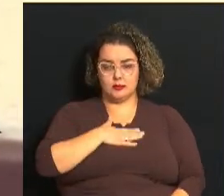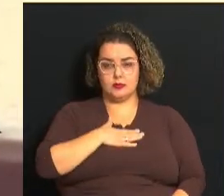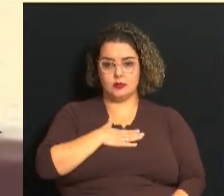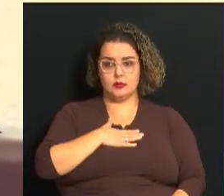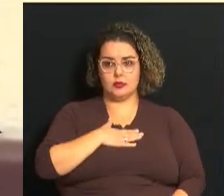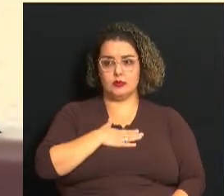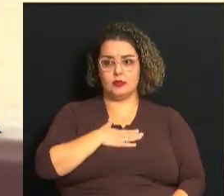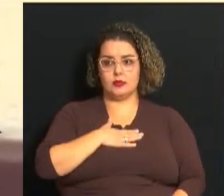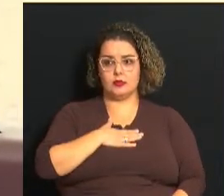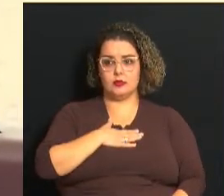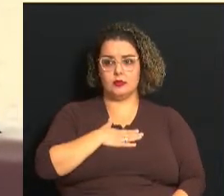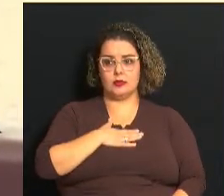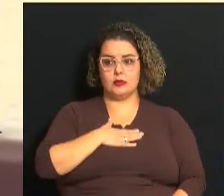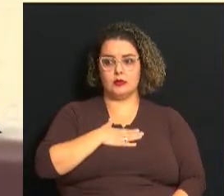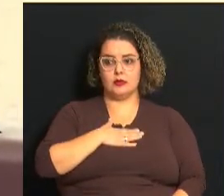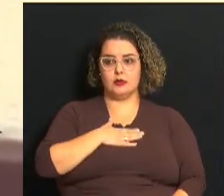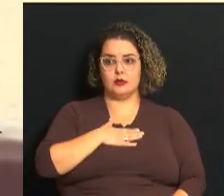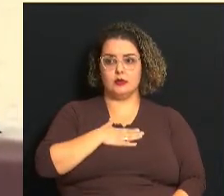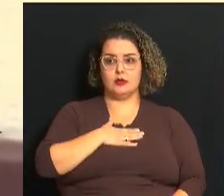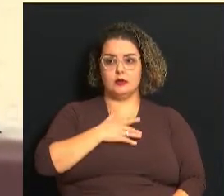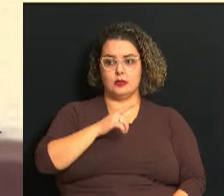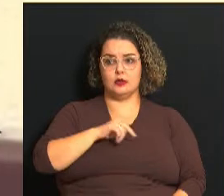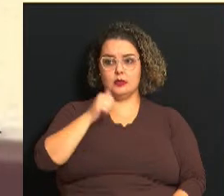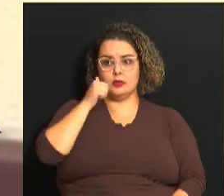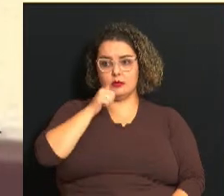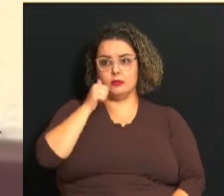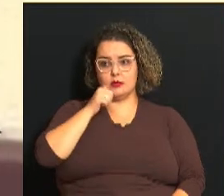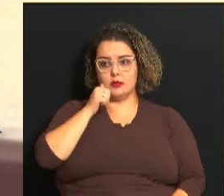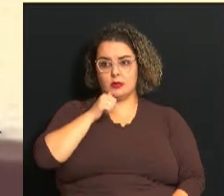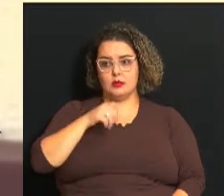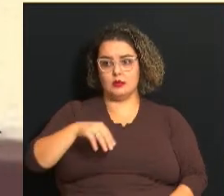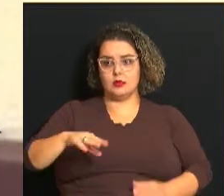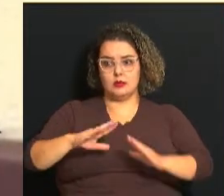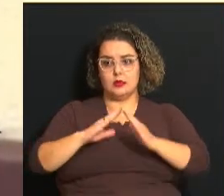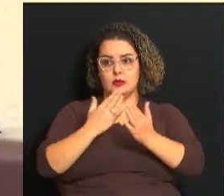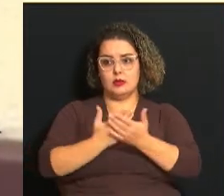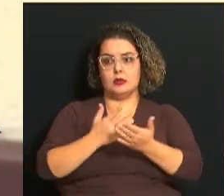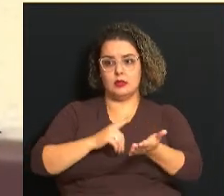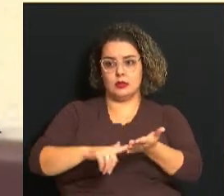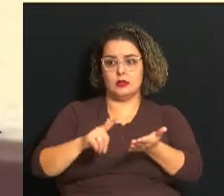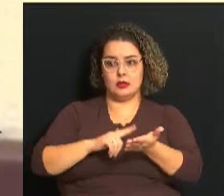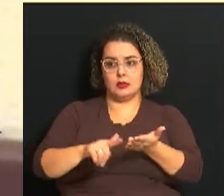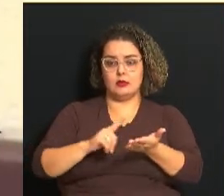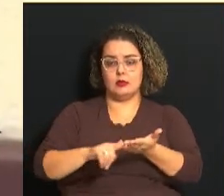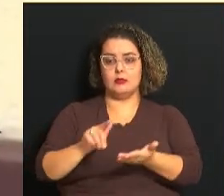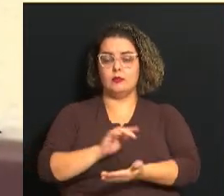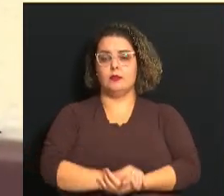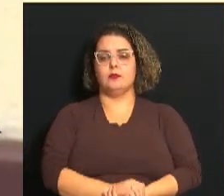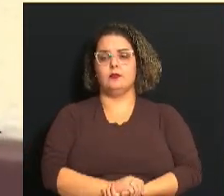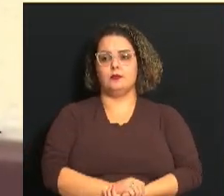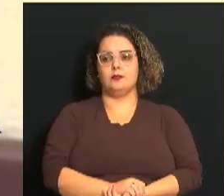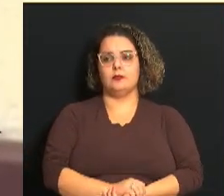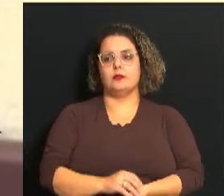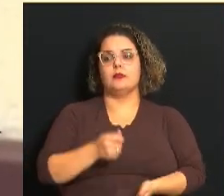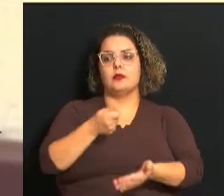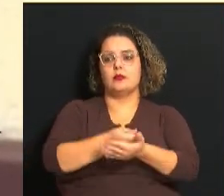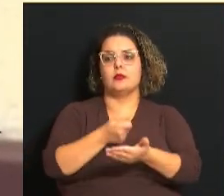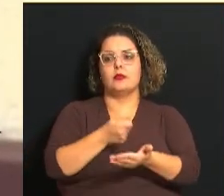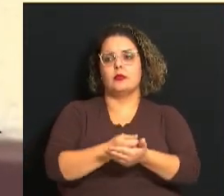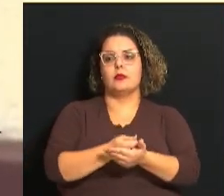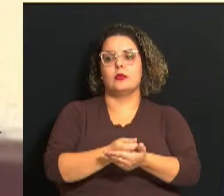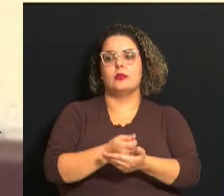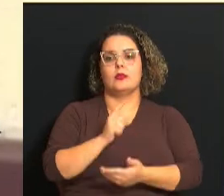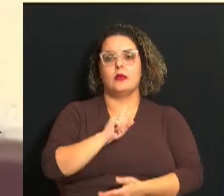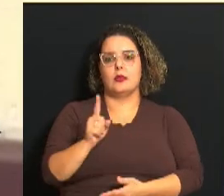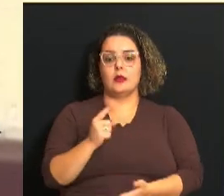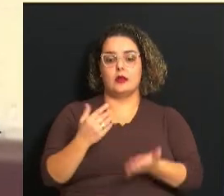que tinha umas as meninas da minha escola pessoalmente da limpeza elas eram obrigadas a não começar